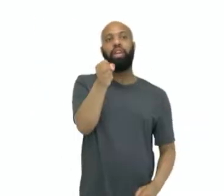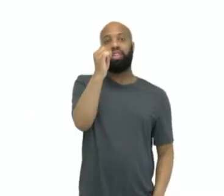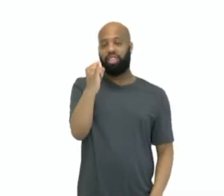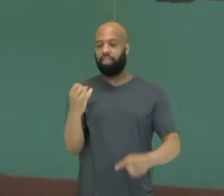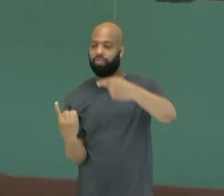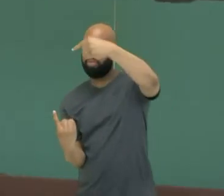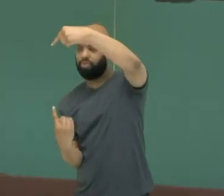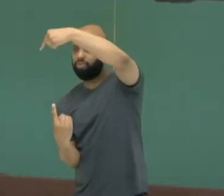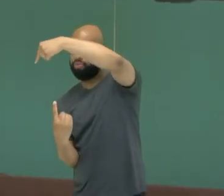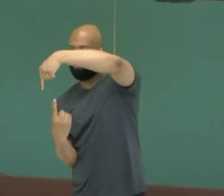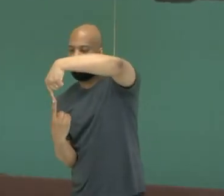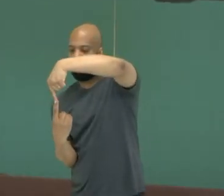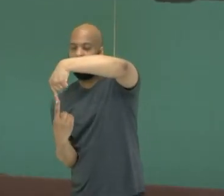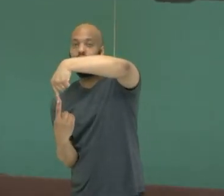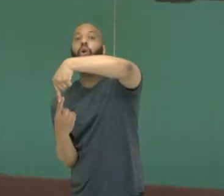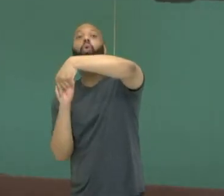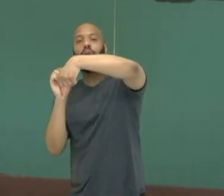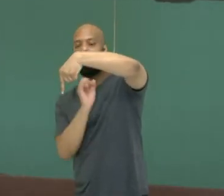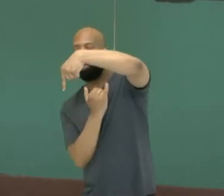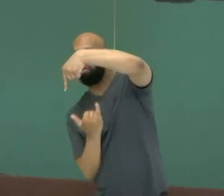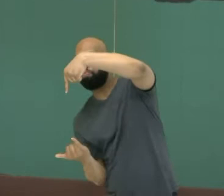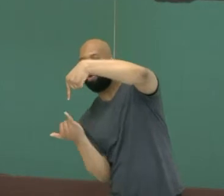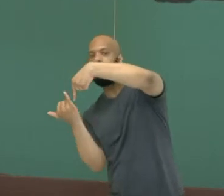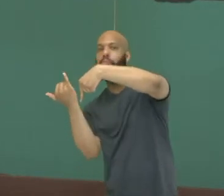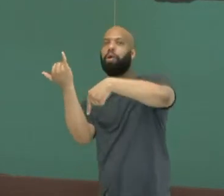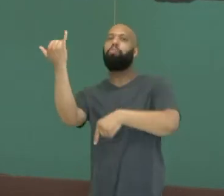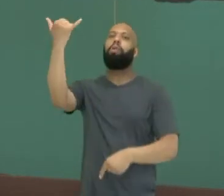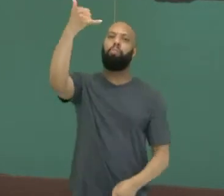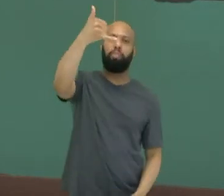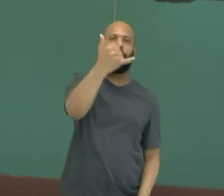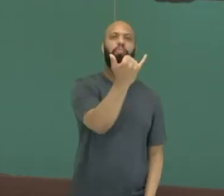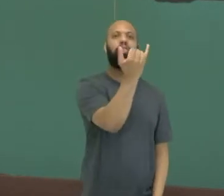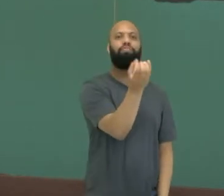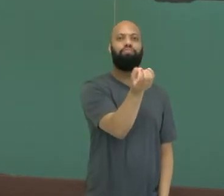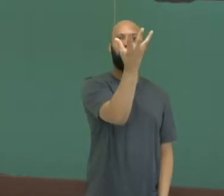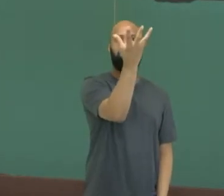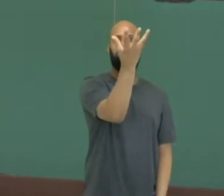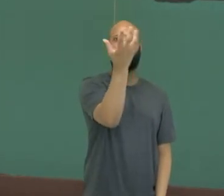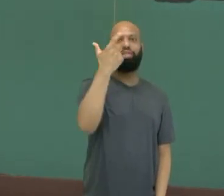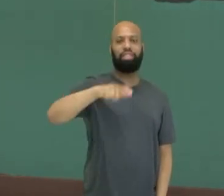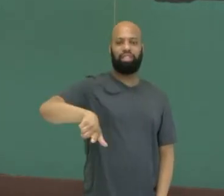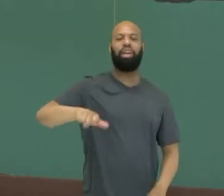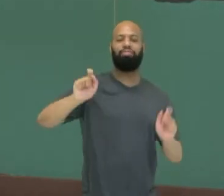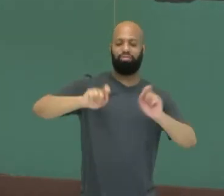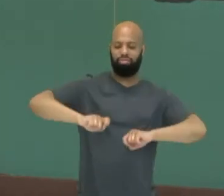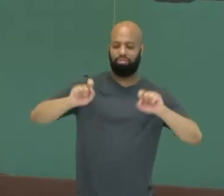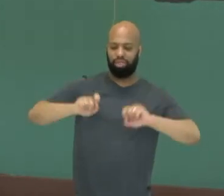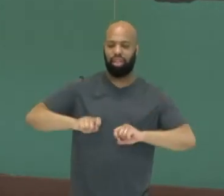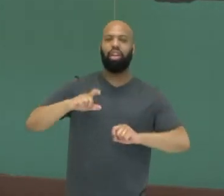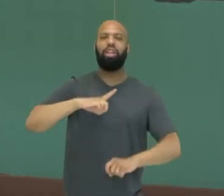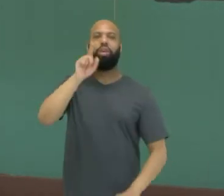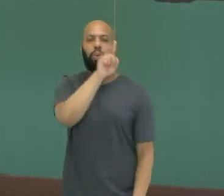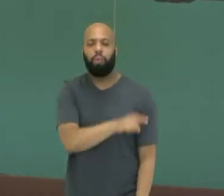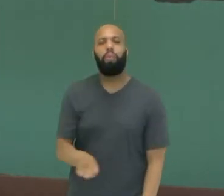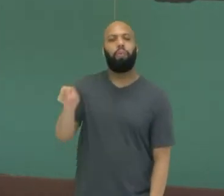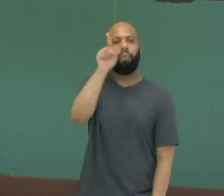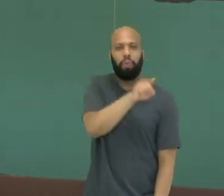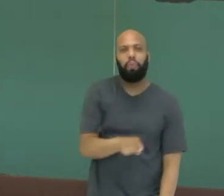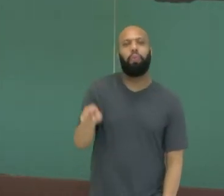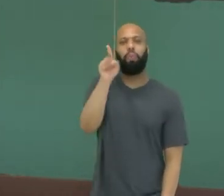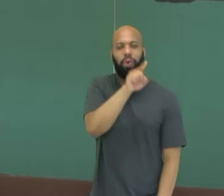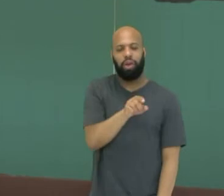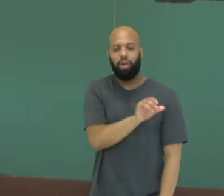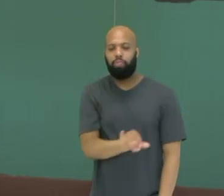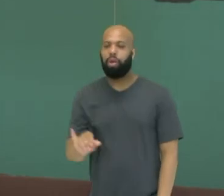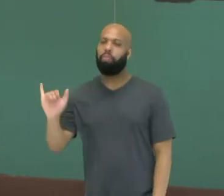fecharmos essa chave, passa de circuito aberto para circuito fechado e esse ciclo fecha, o circuito